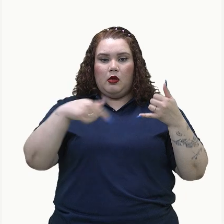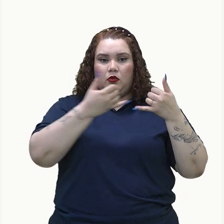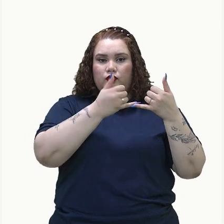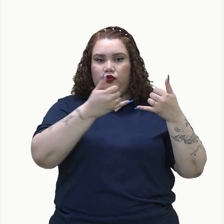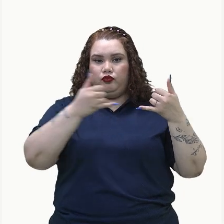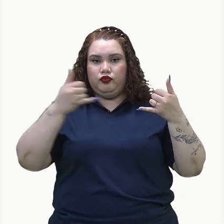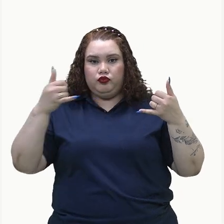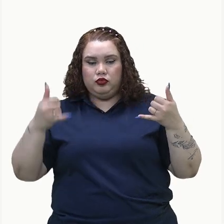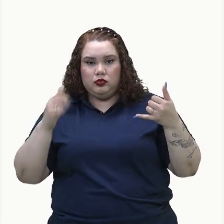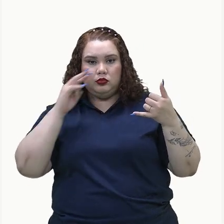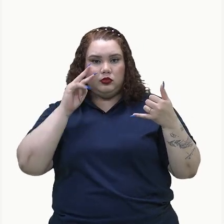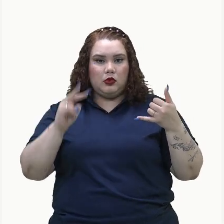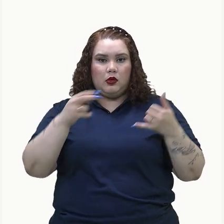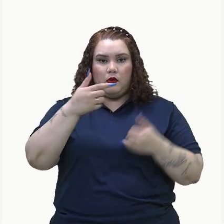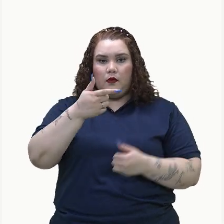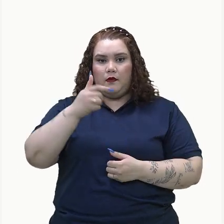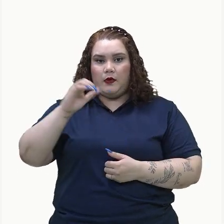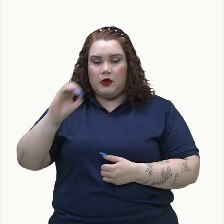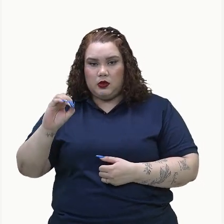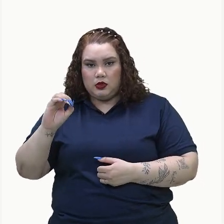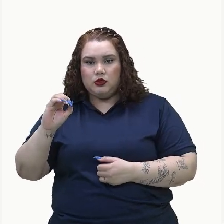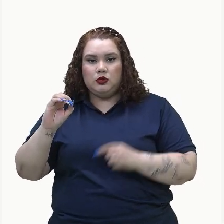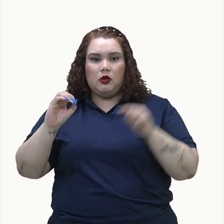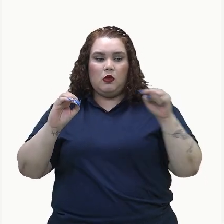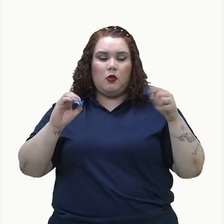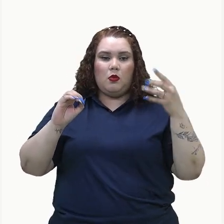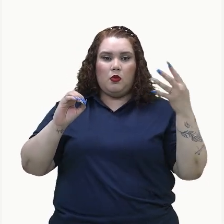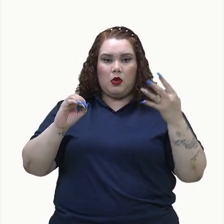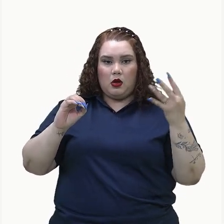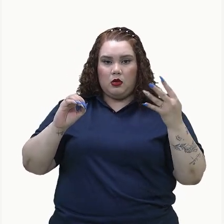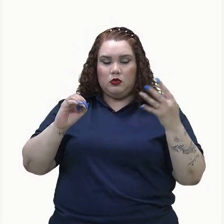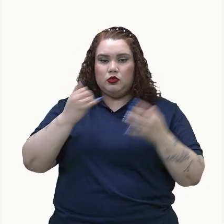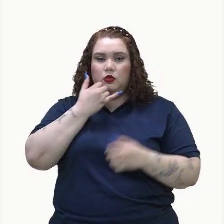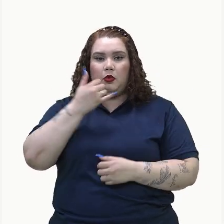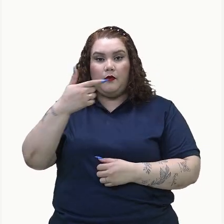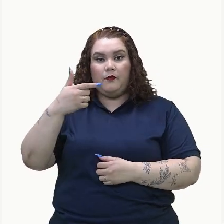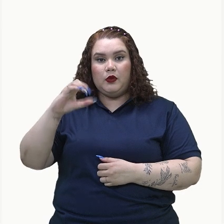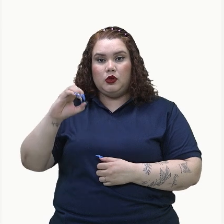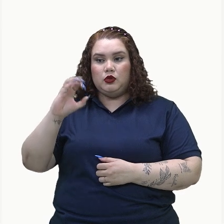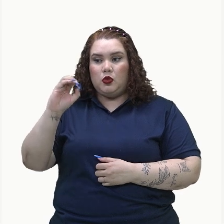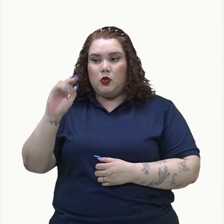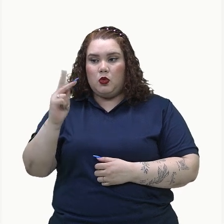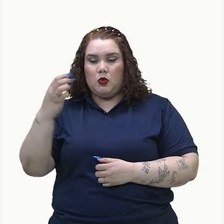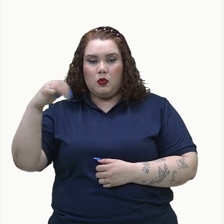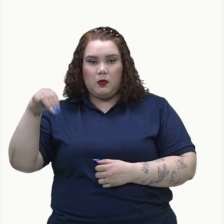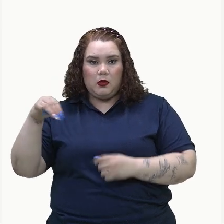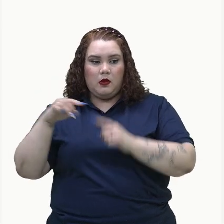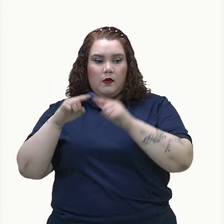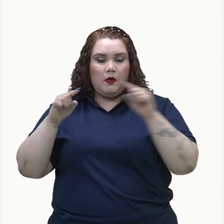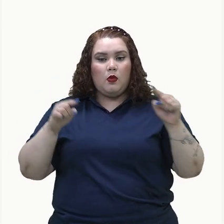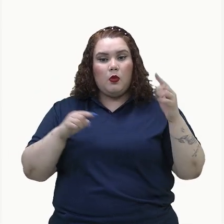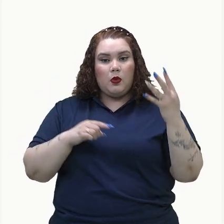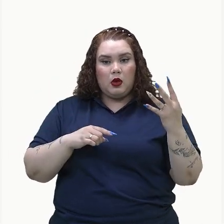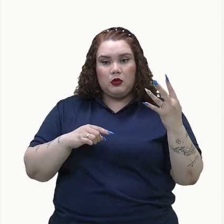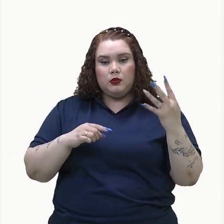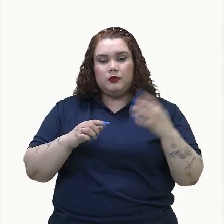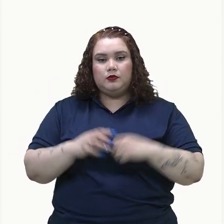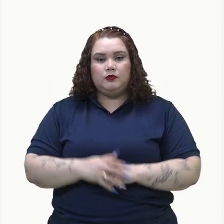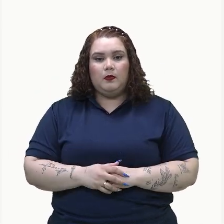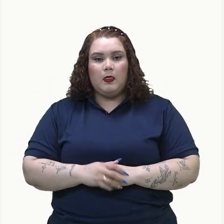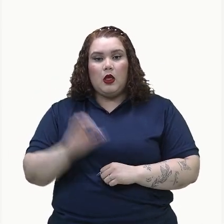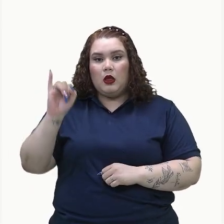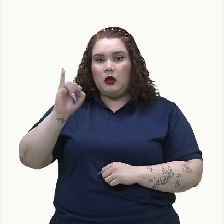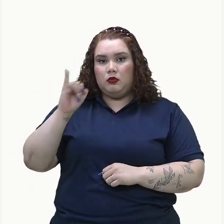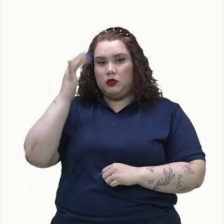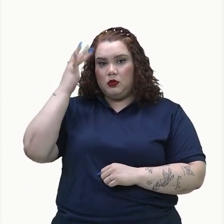esse resistor de 20 amperes, ela vale 4 amperes, 20 ohms, aliás, vale 4 amperes. A corrente I, que eu não sei quanto